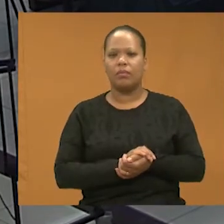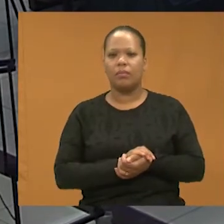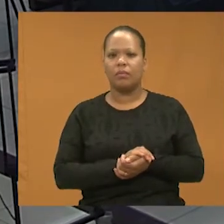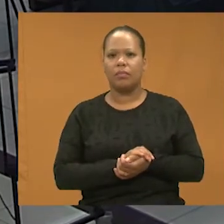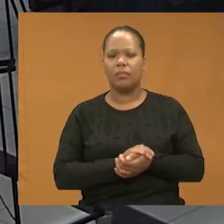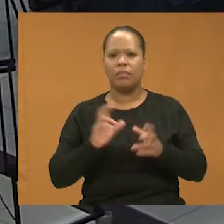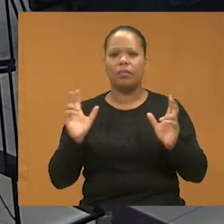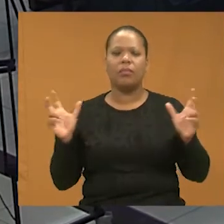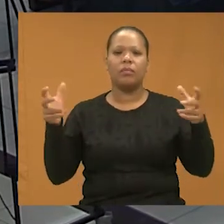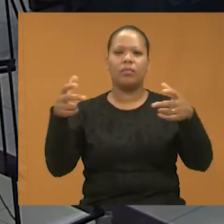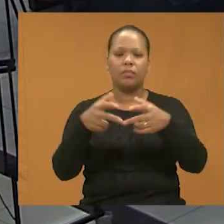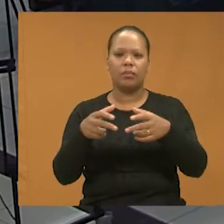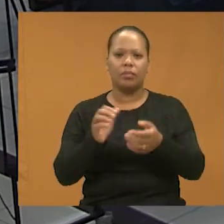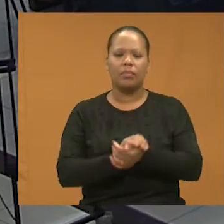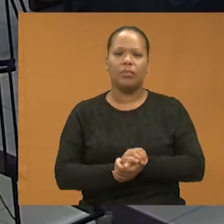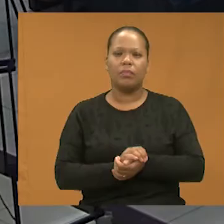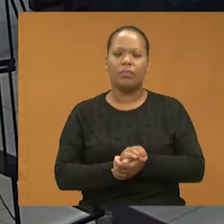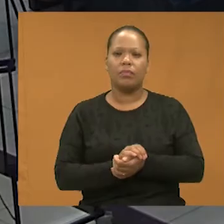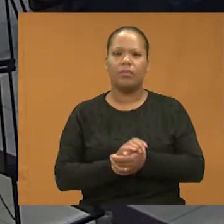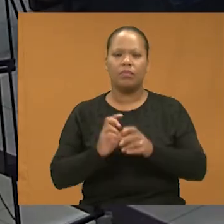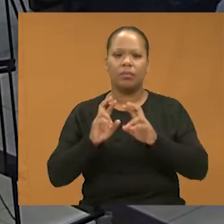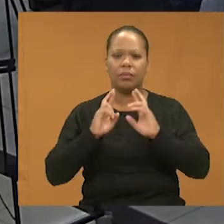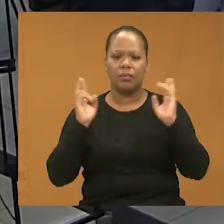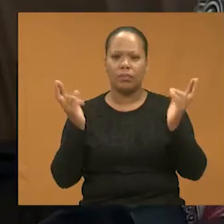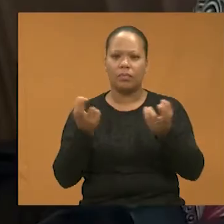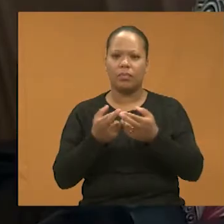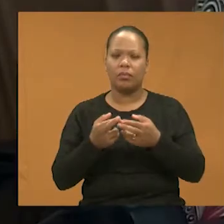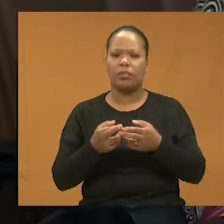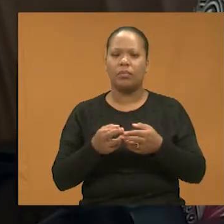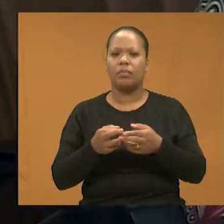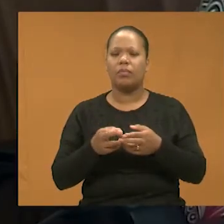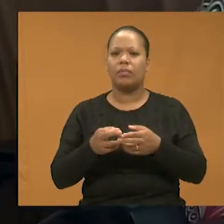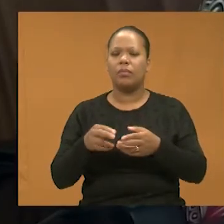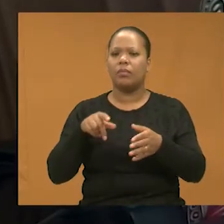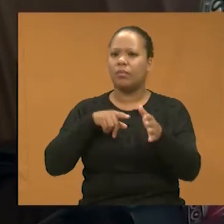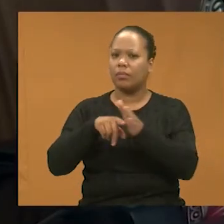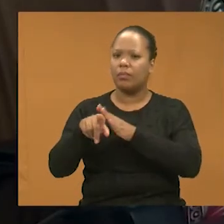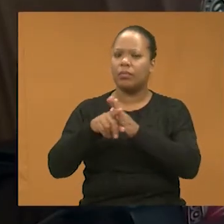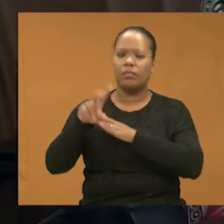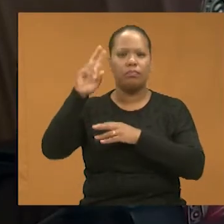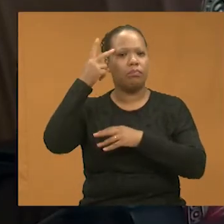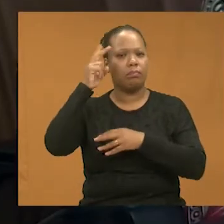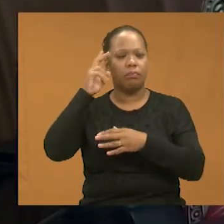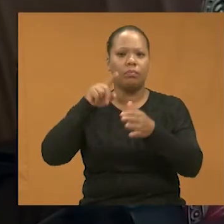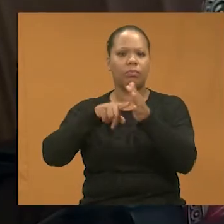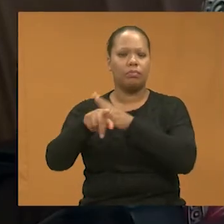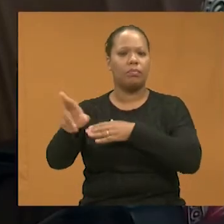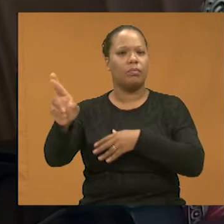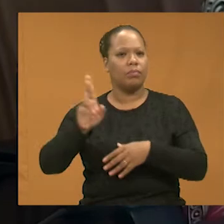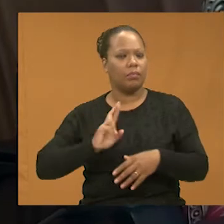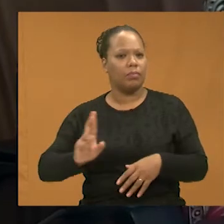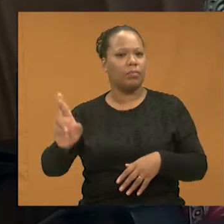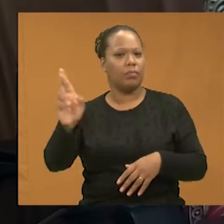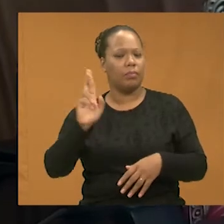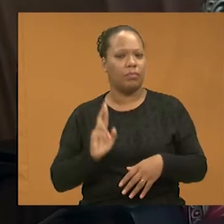apresentação do quadrimestre, terceiro quadrimestre sobre a saúde, onde a gente tem a oportunidade de tirar todas essas dúvidas. Mas a gente tem